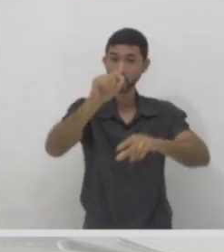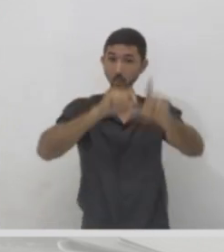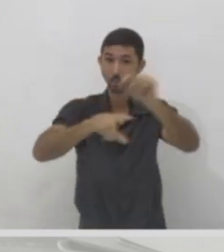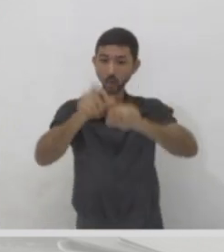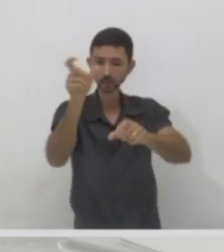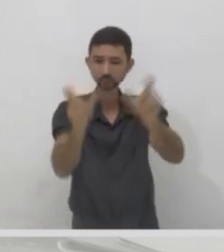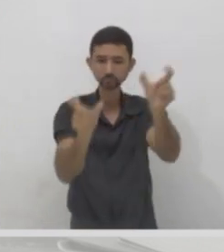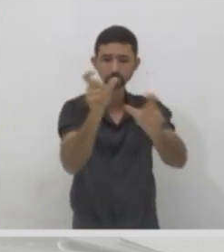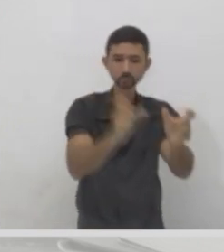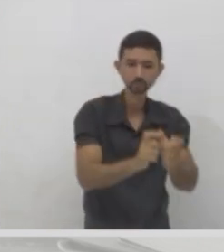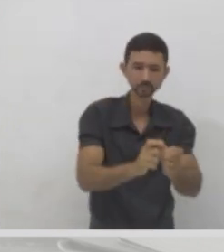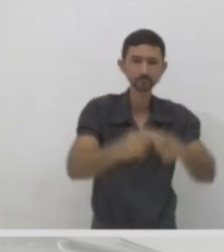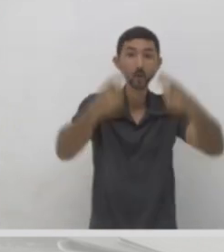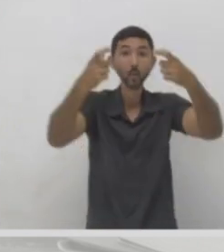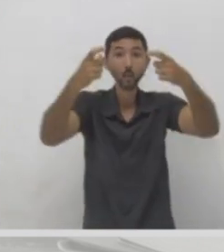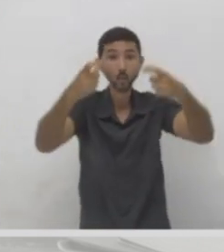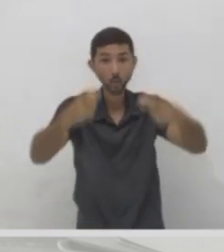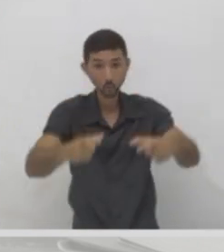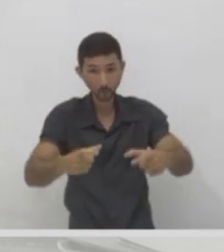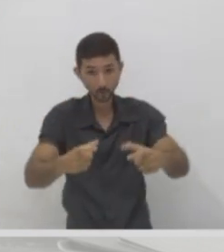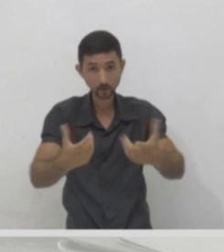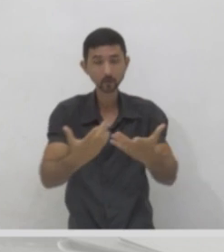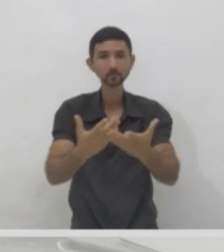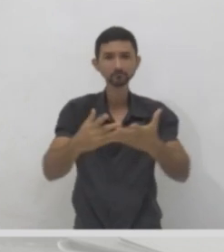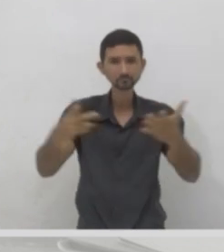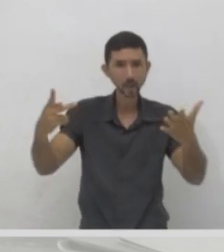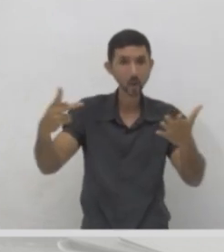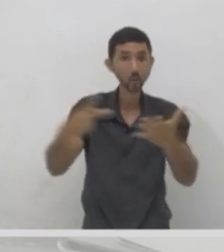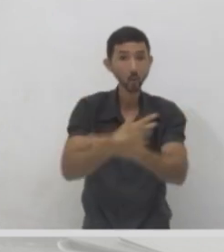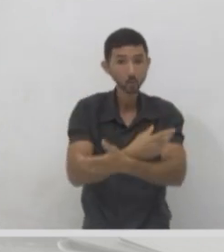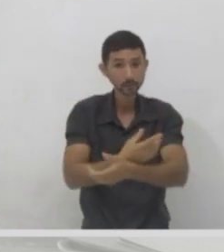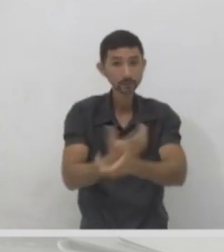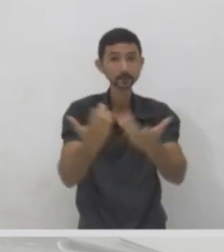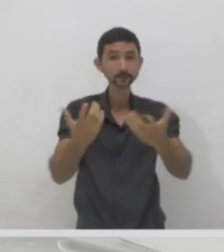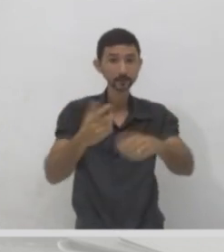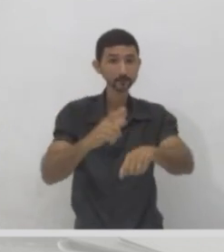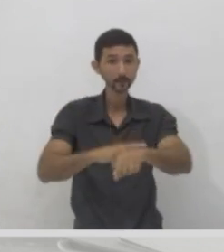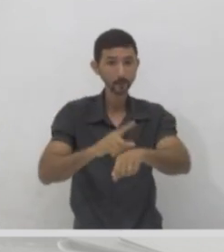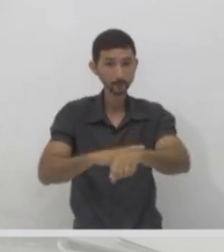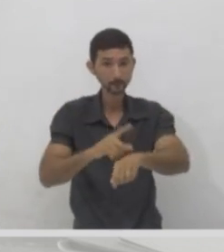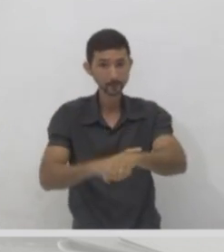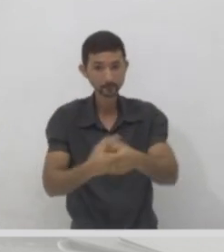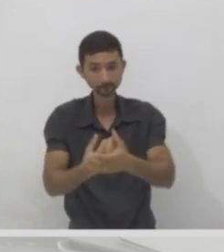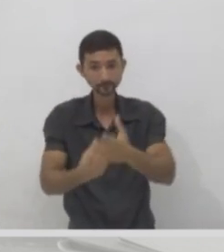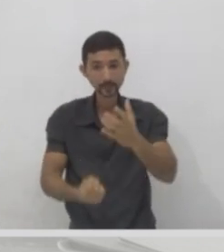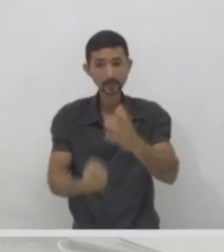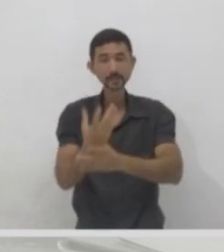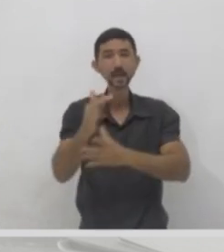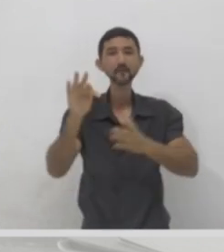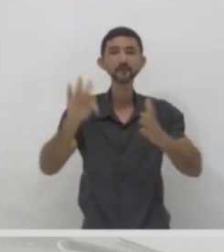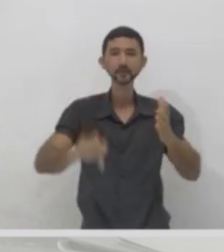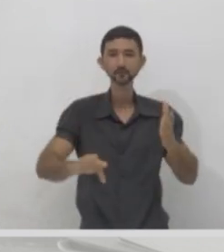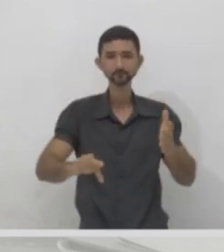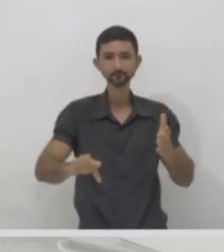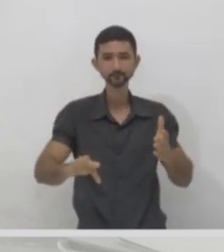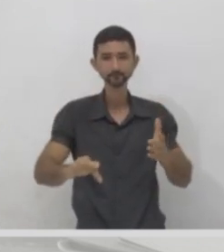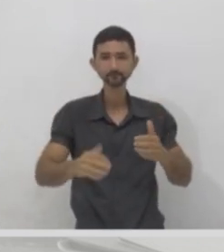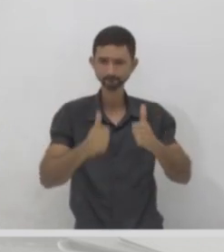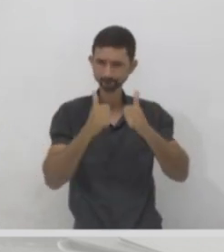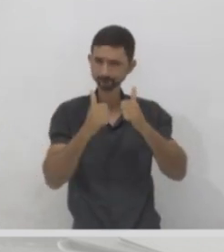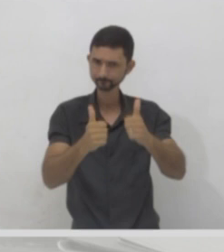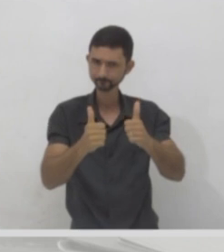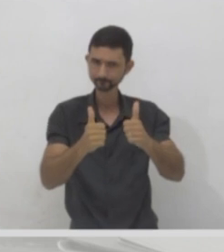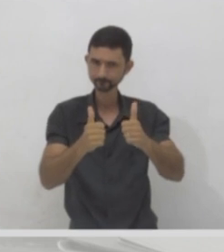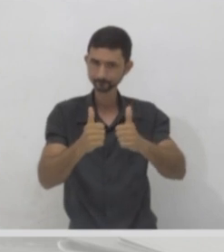o acontecimento, ou seja, a situação que você vai trabalhar nessa história e criar um final para ela.